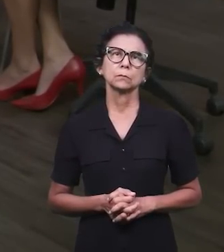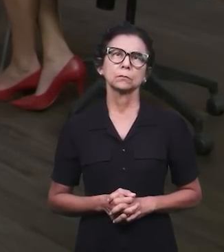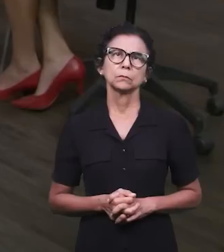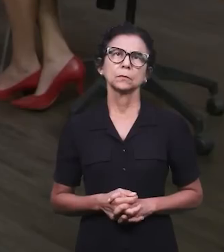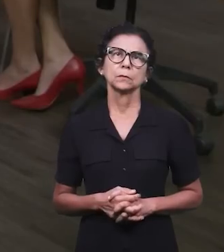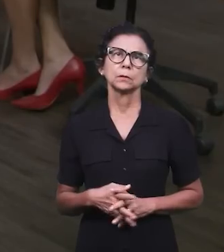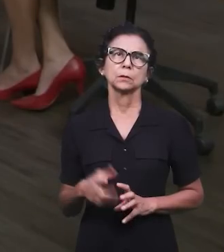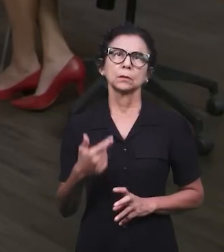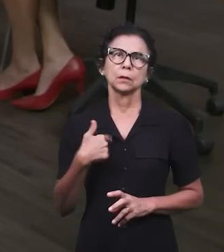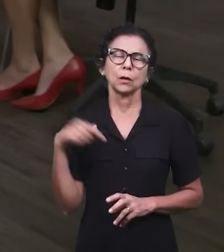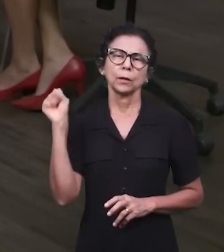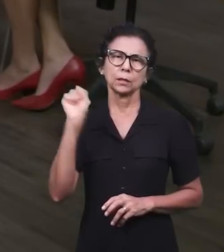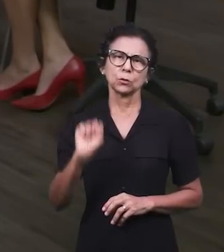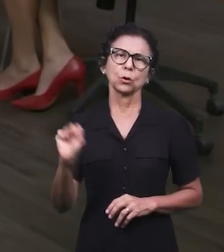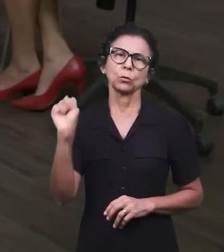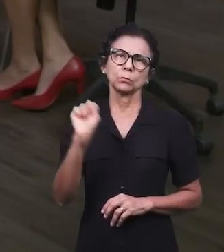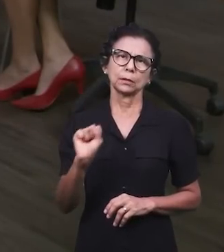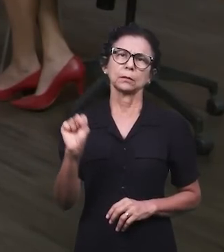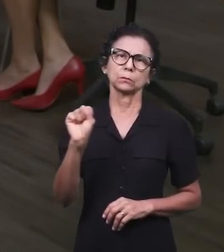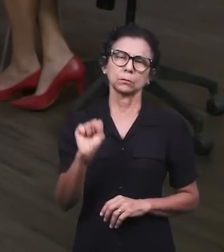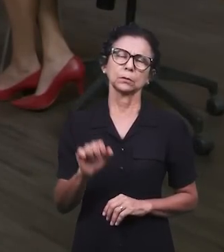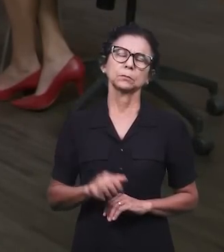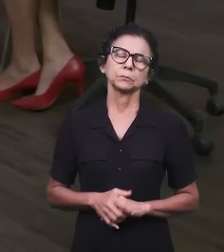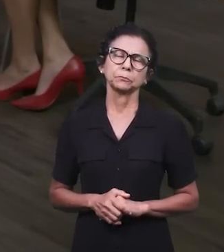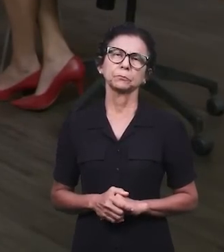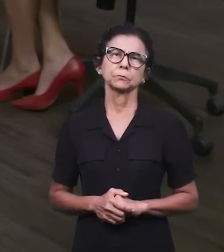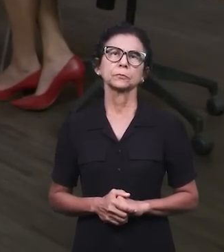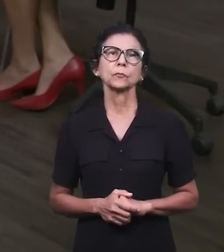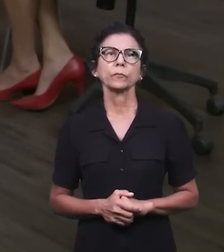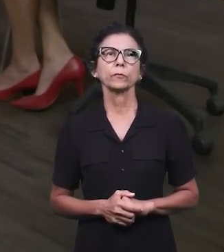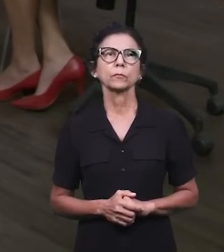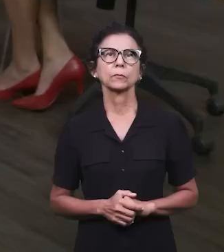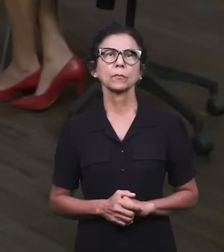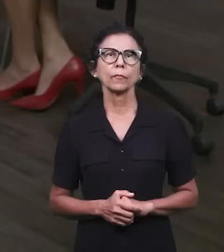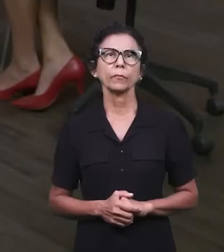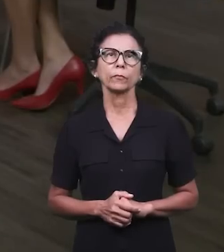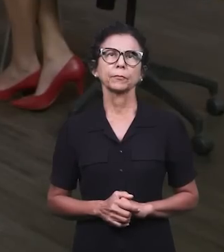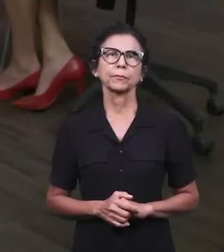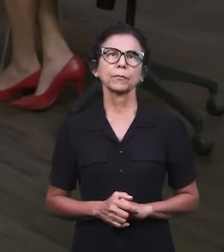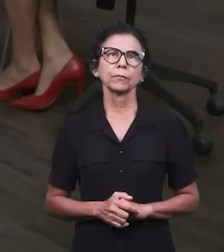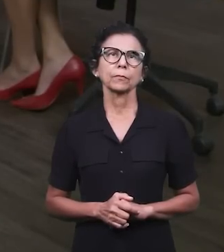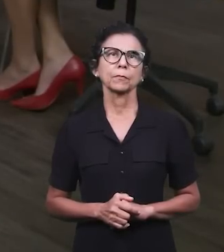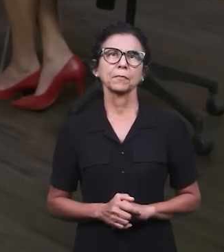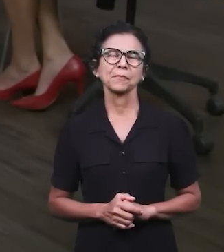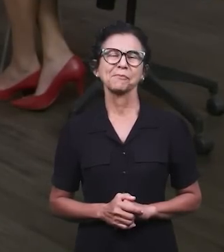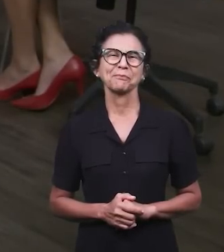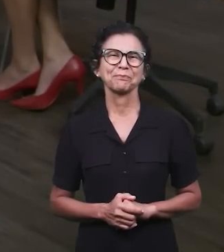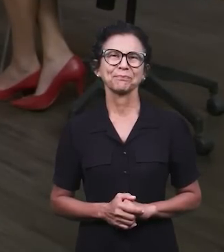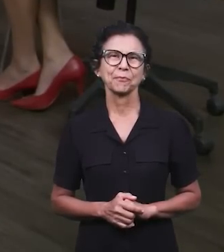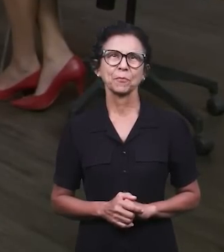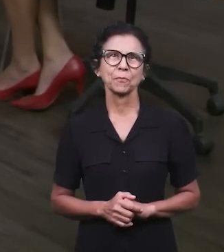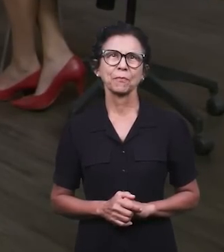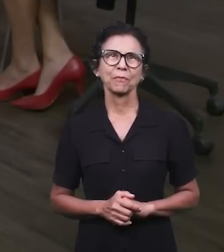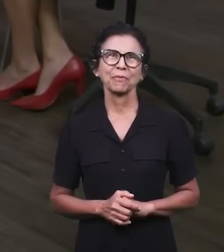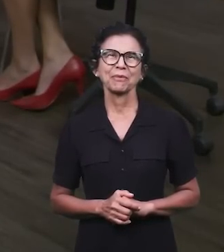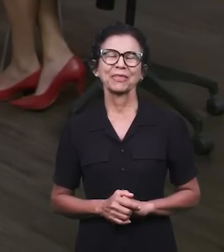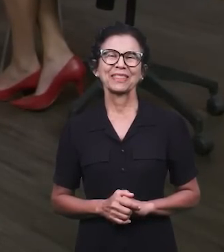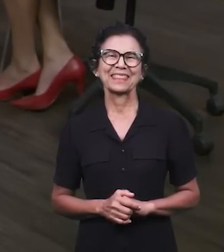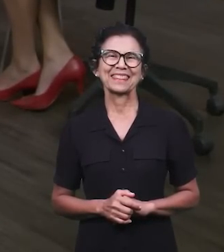solteiro, né? Porque a juventude a gente ainda está nele. Mas você insiste nisso. Eu insisto. André, ele vai acabar se